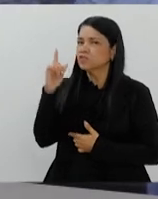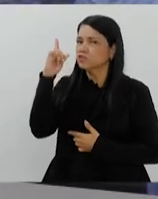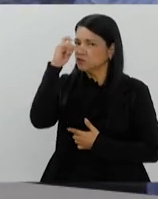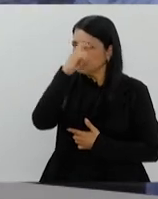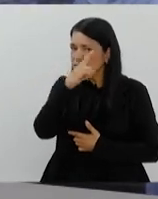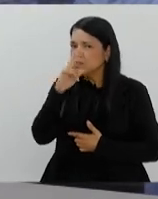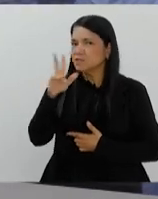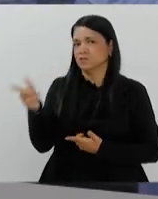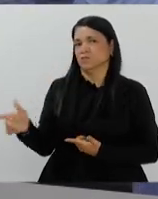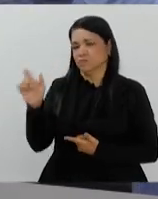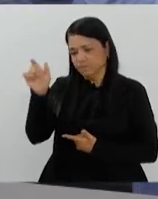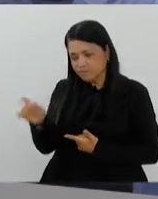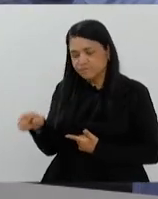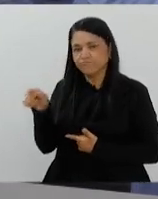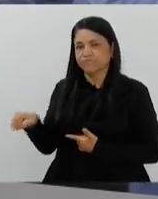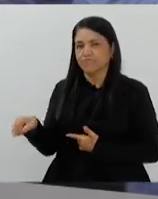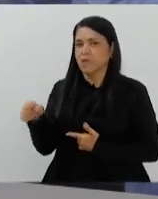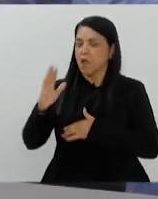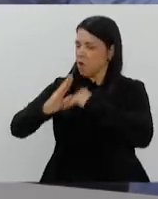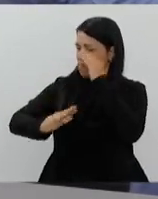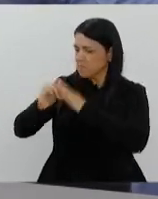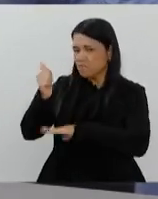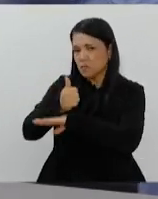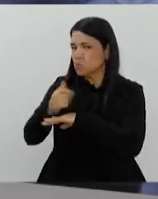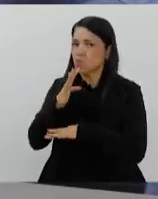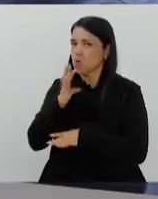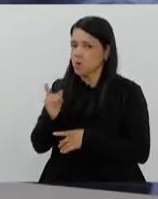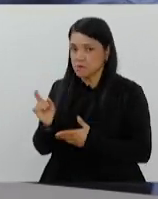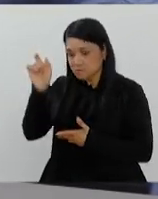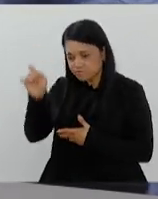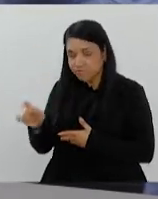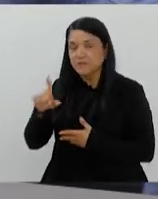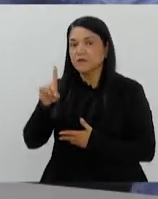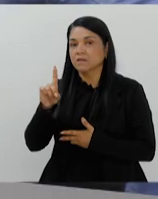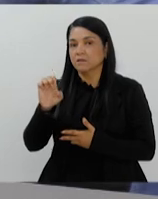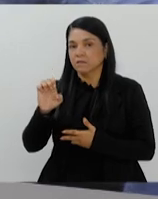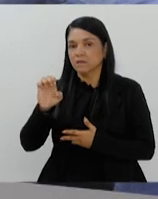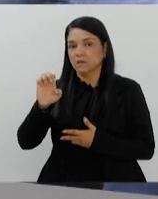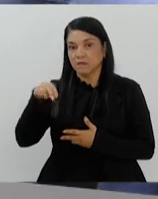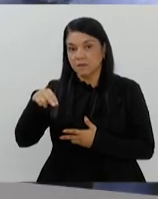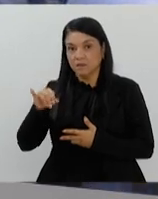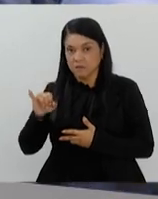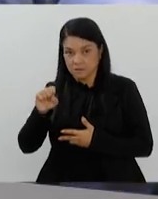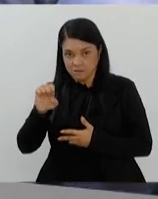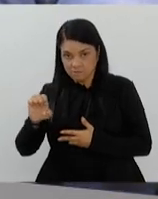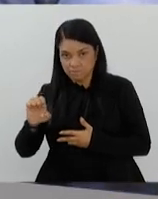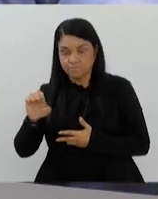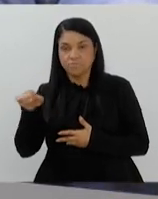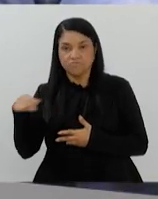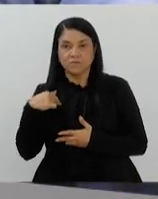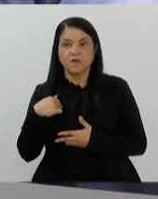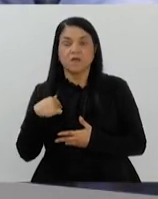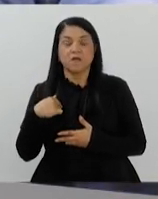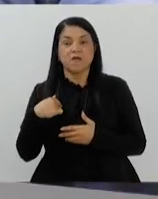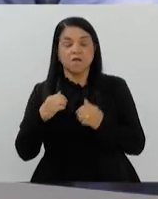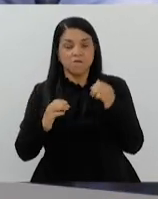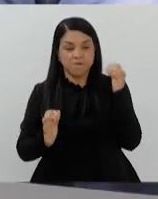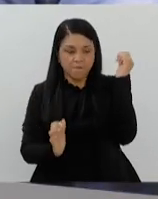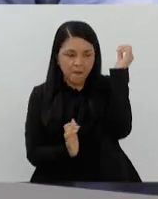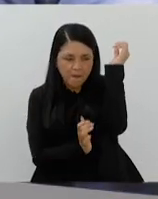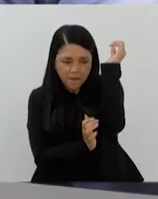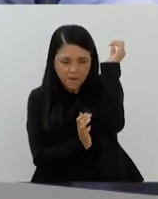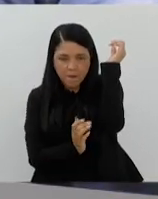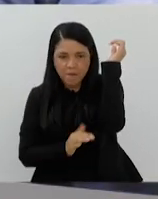eh não conheço profissionalmente a Denise etc mas é muito difícil mesmo porque em algum momento vem um deva de cima para baixo dizendo